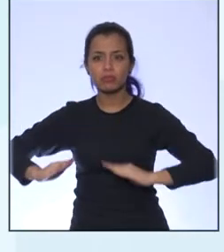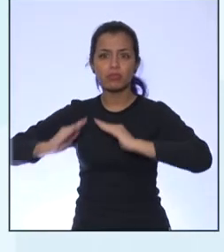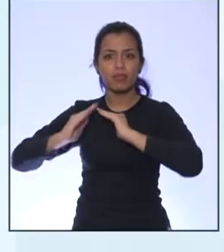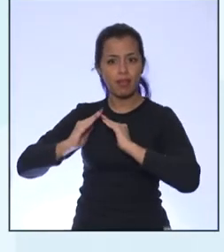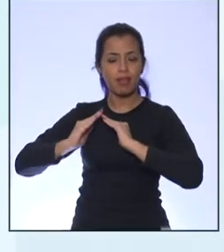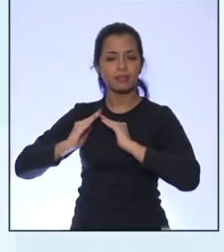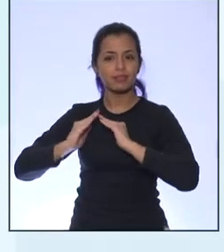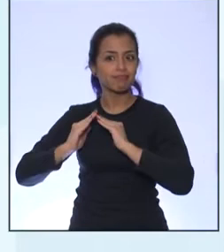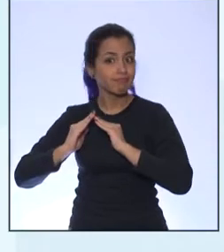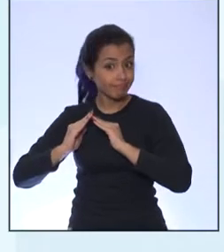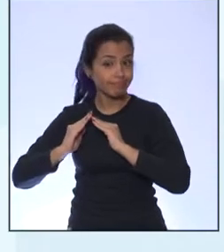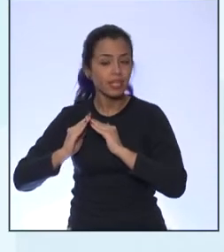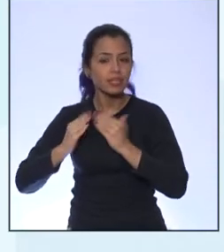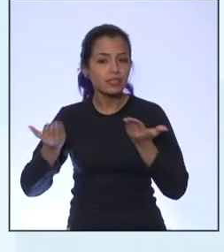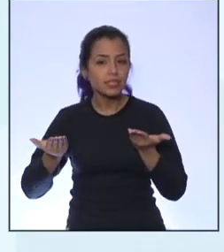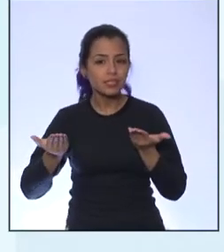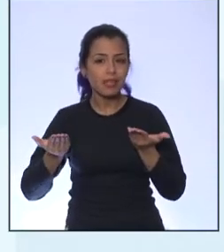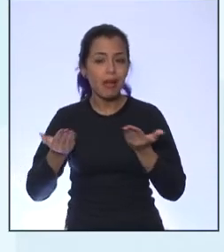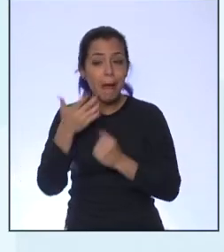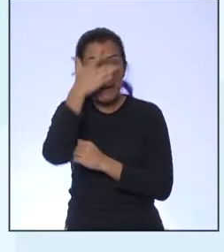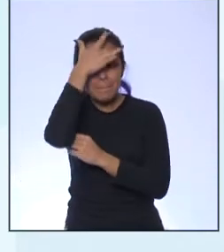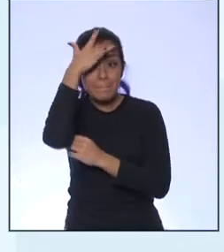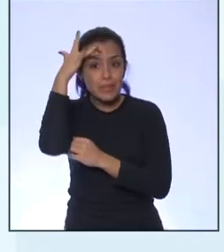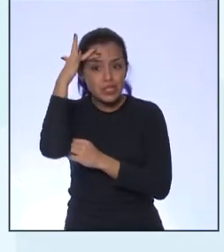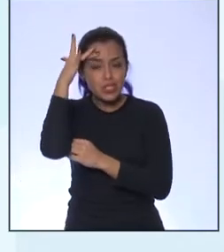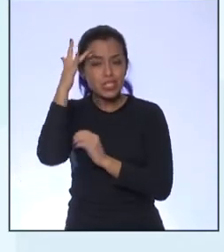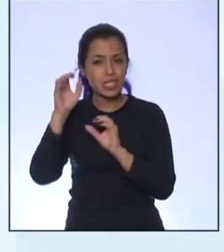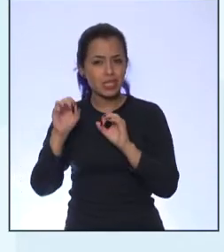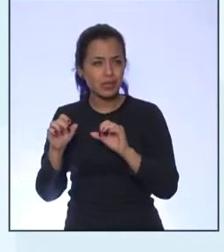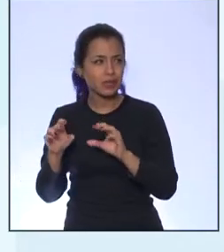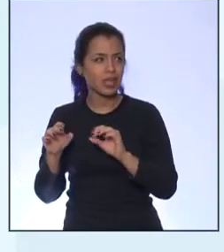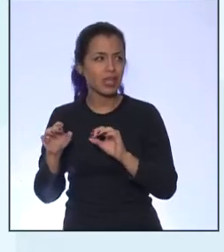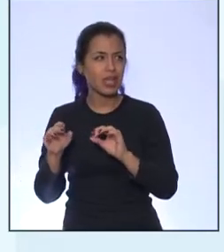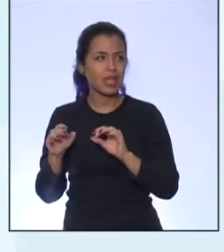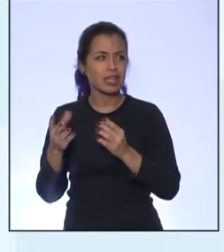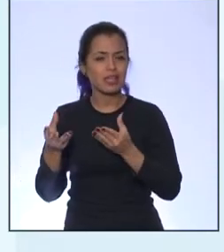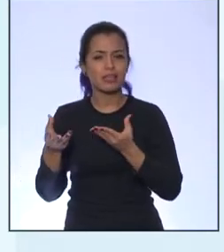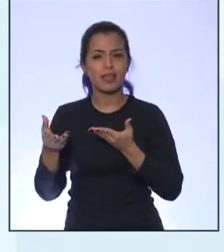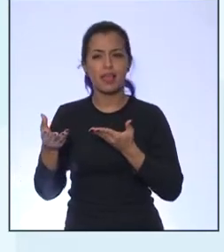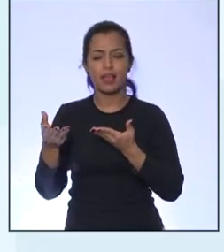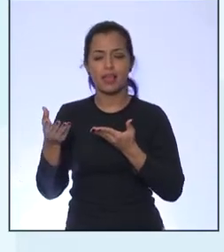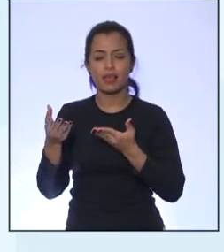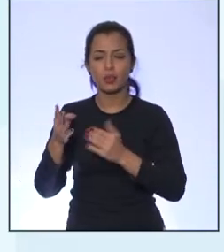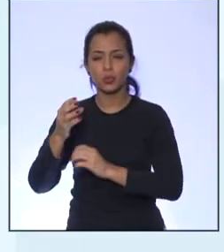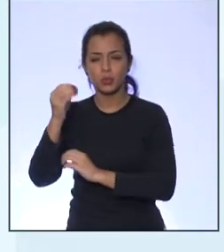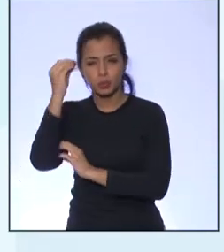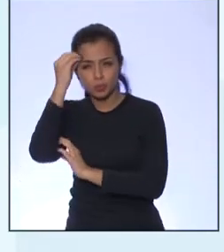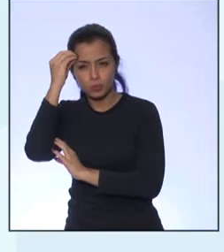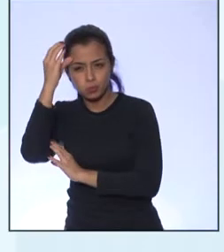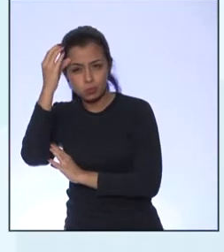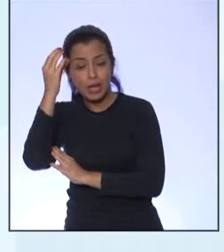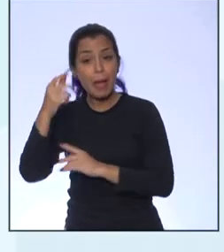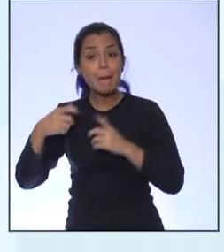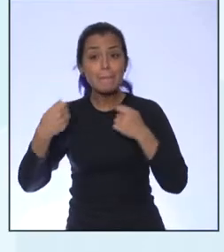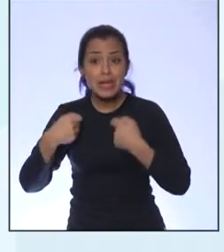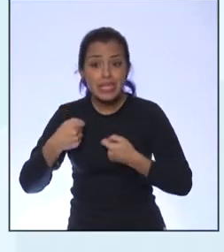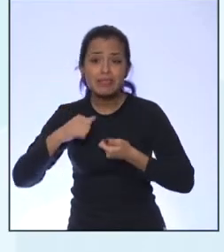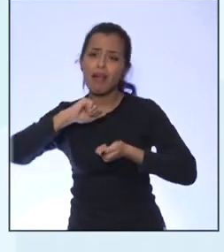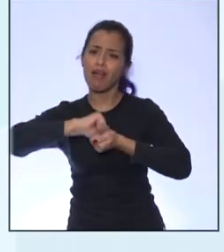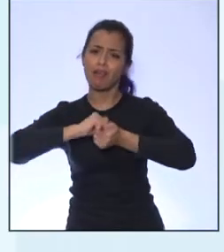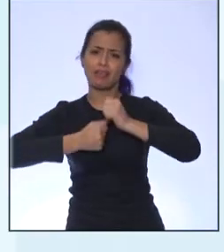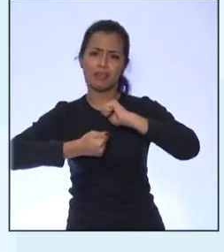tempo, quem provia esse conhecimento, de alguma maneira, teve que se readequar. E aí eu quero